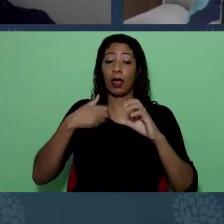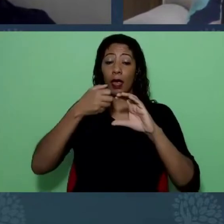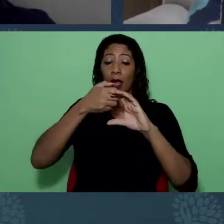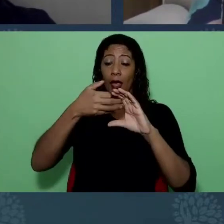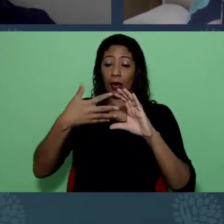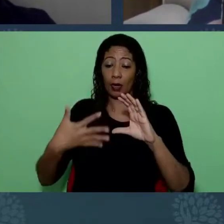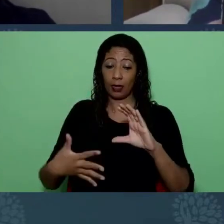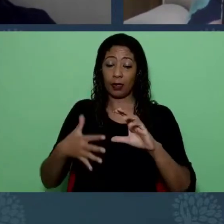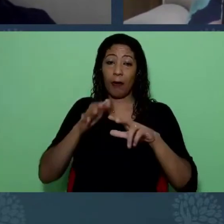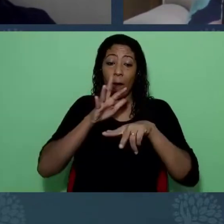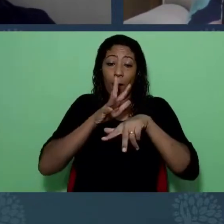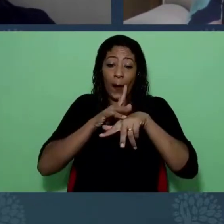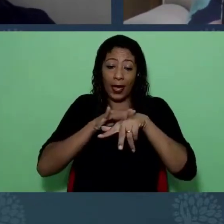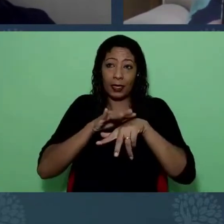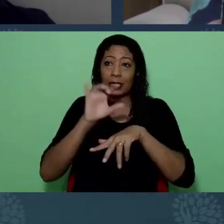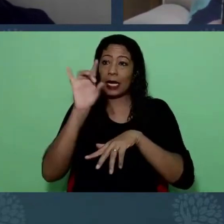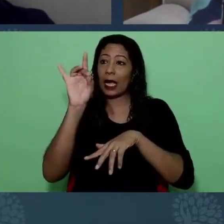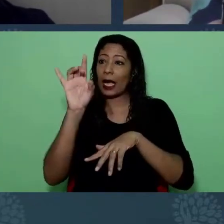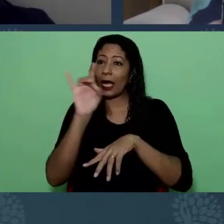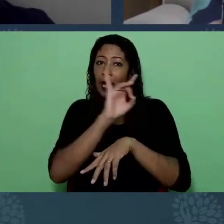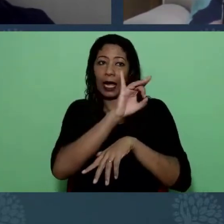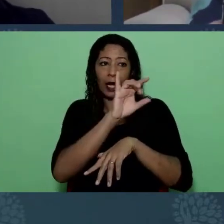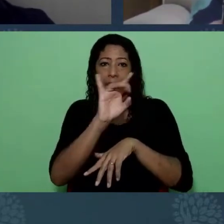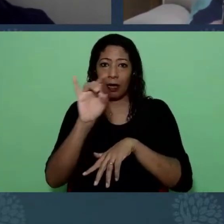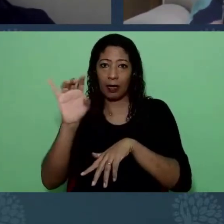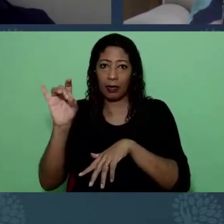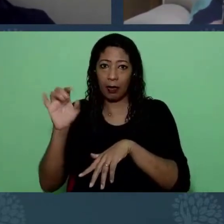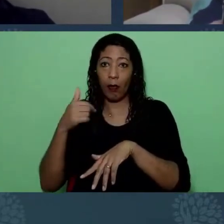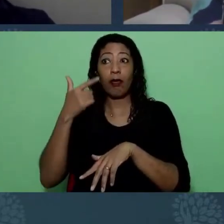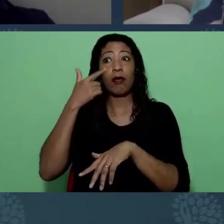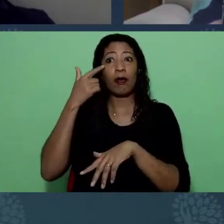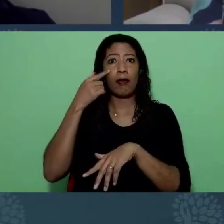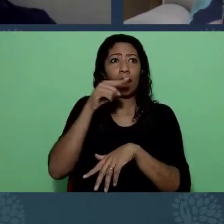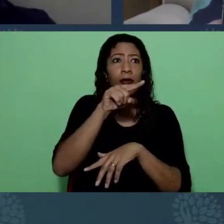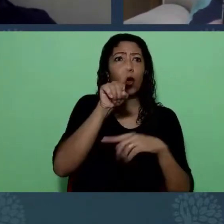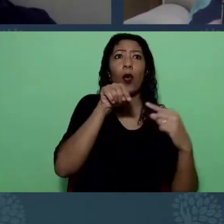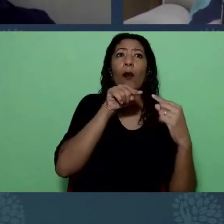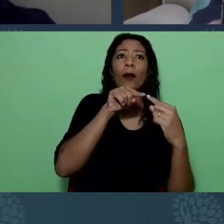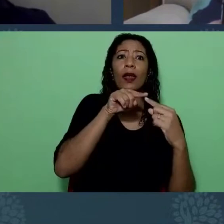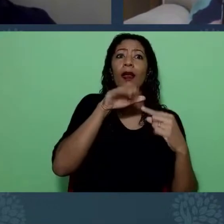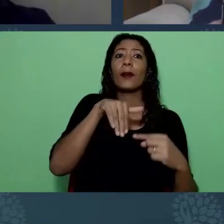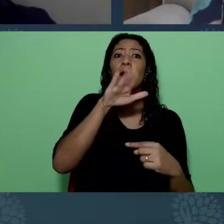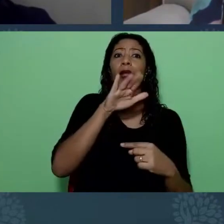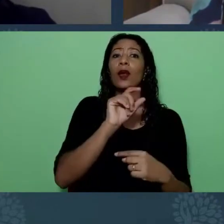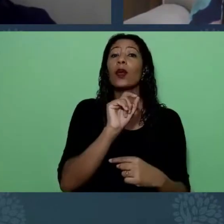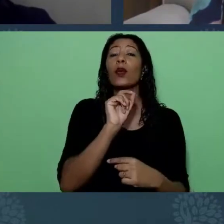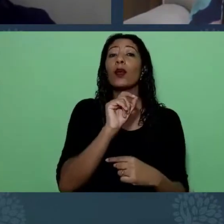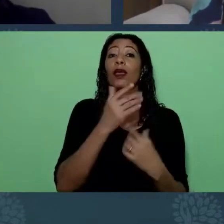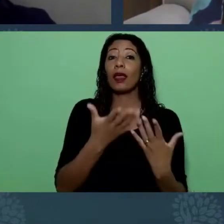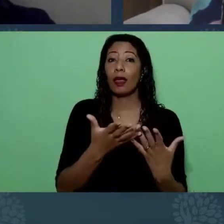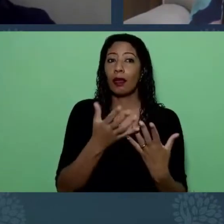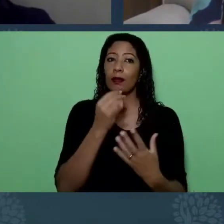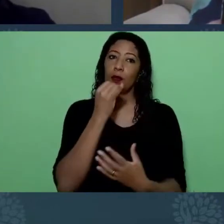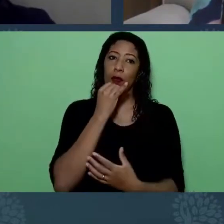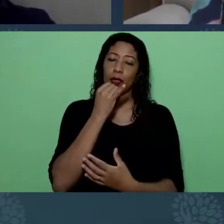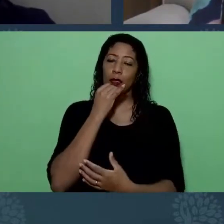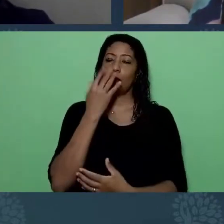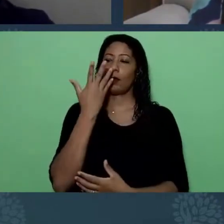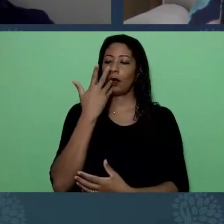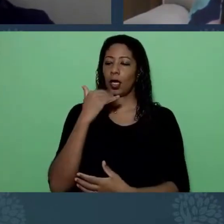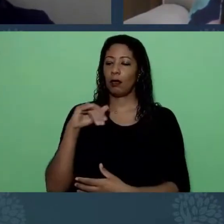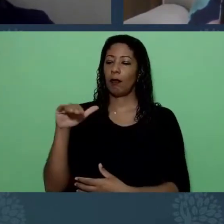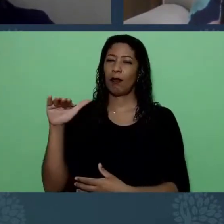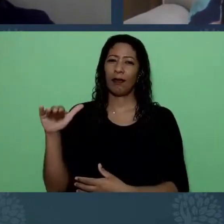paciente e escolher a melhor via para entregar esse remédio. Exemplo, se eu estou falando de uma criança pequena,